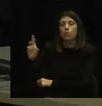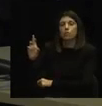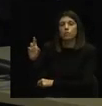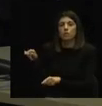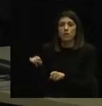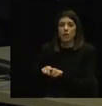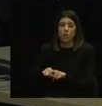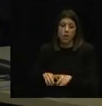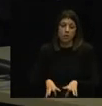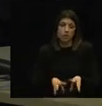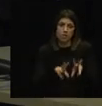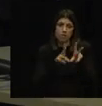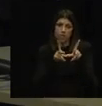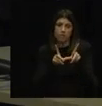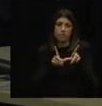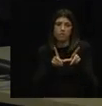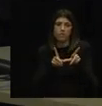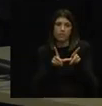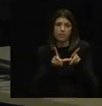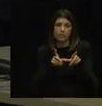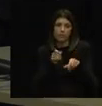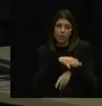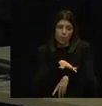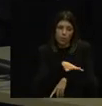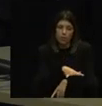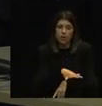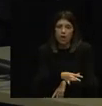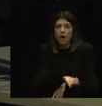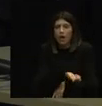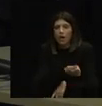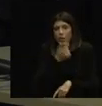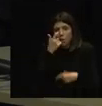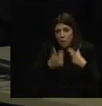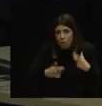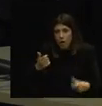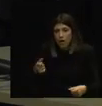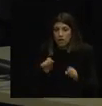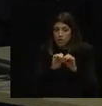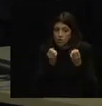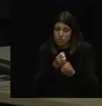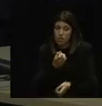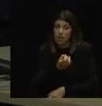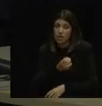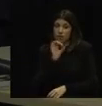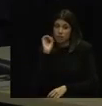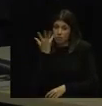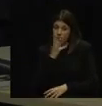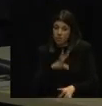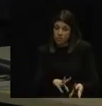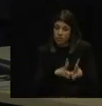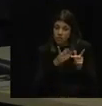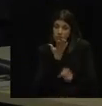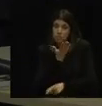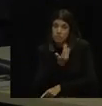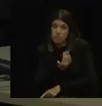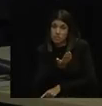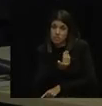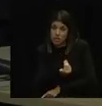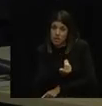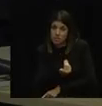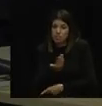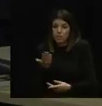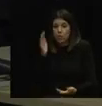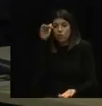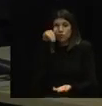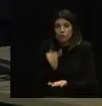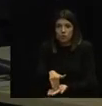o desenvolvimento local, humano, social e ambiental da cidade. O resultado é bem conhecido: produtos